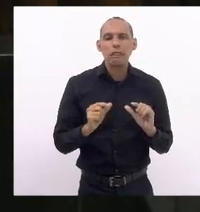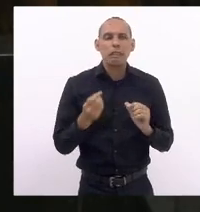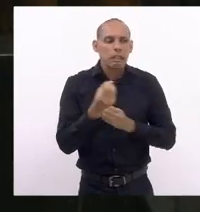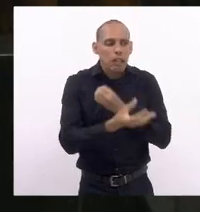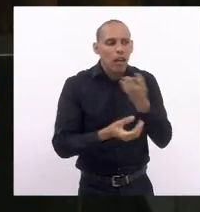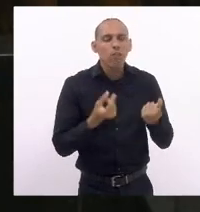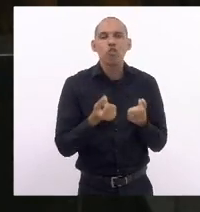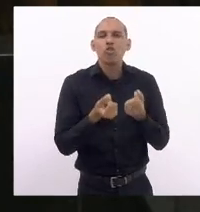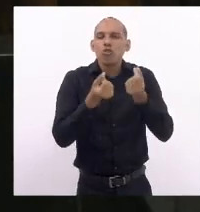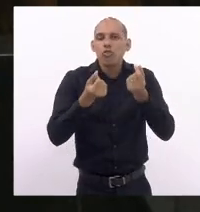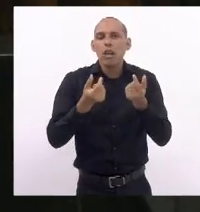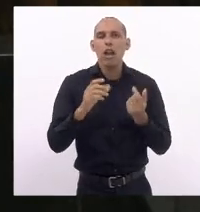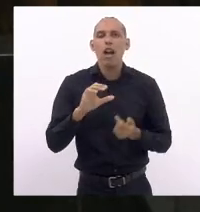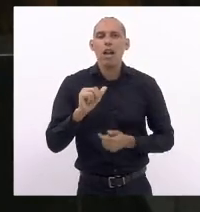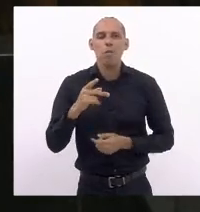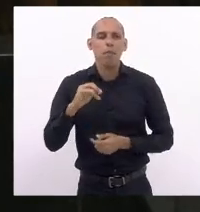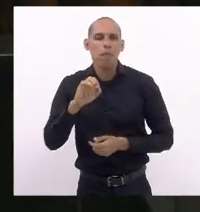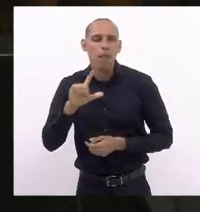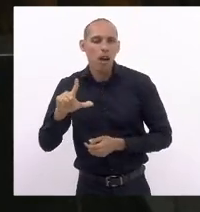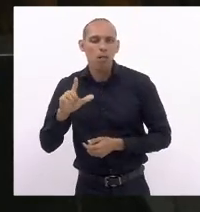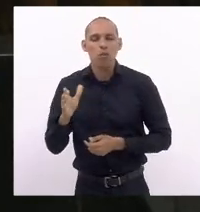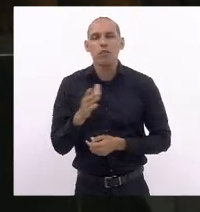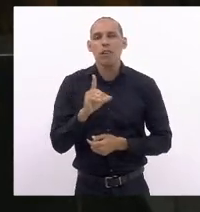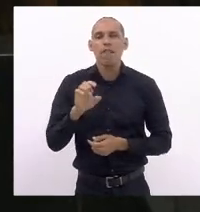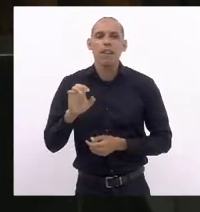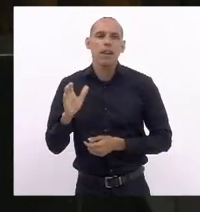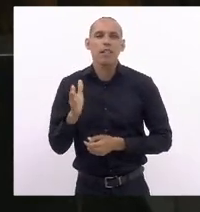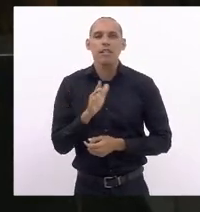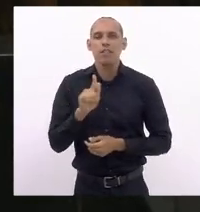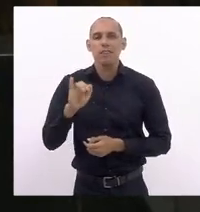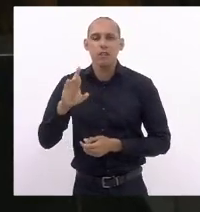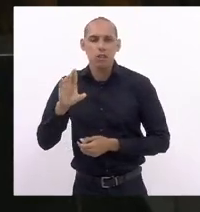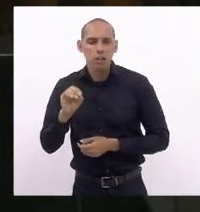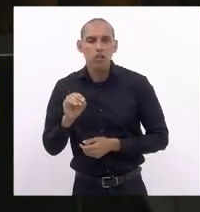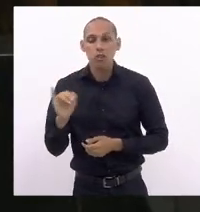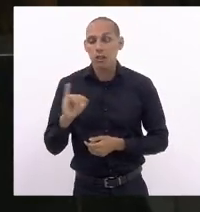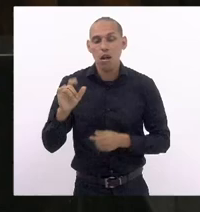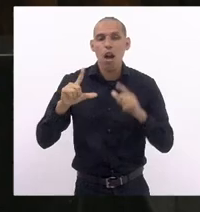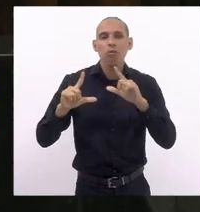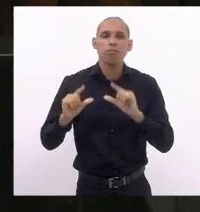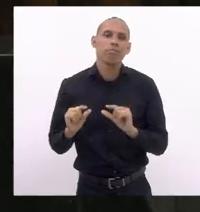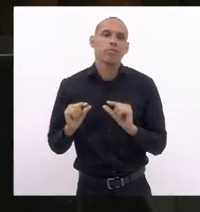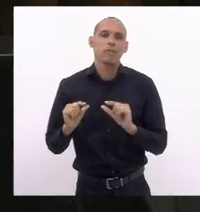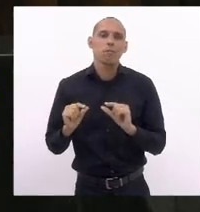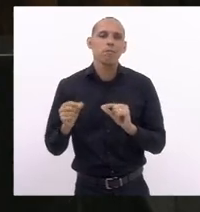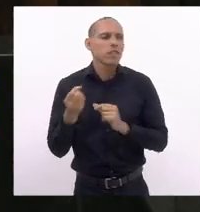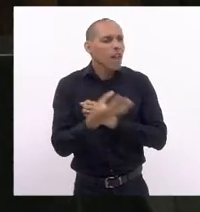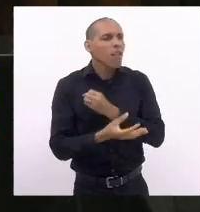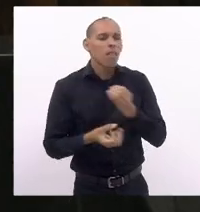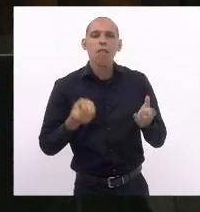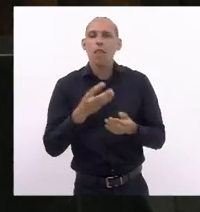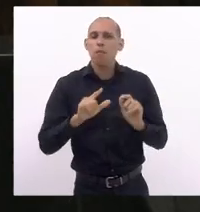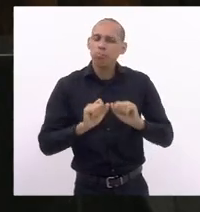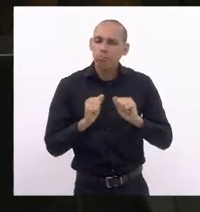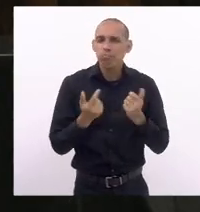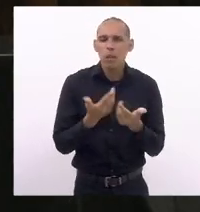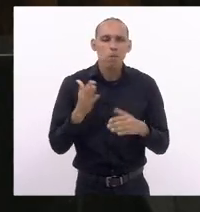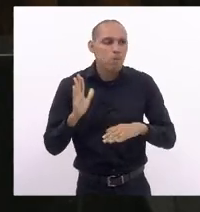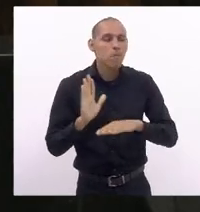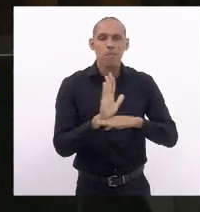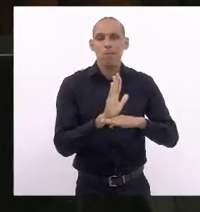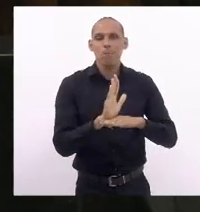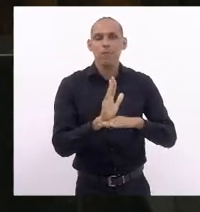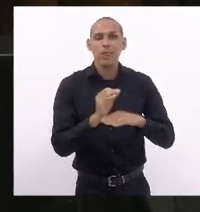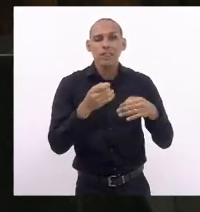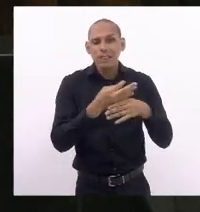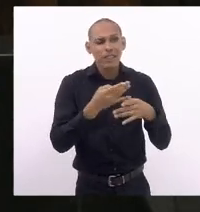para aqueles empreendedores, que possa aliviar de alguma forma a carga tributária. Enfim, a Alerj dando a sua contribuição. É uma cidade